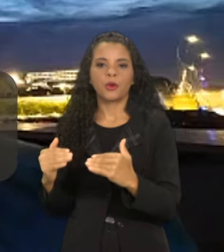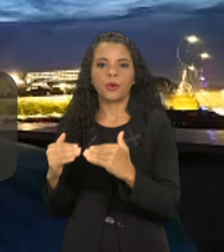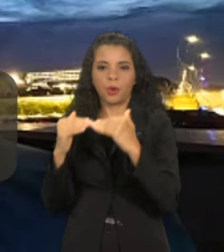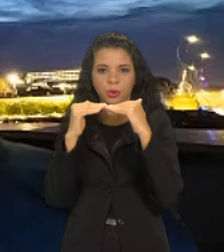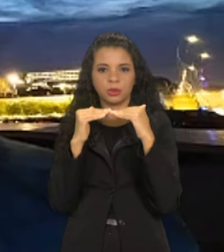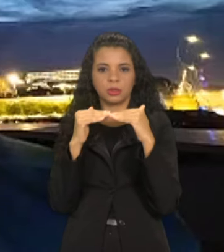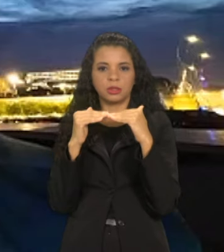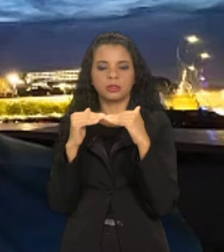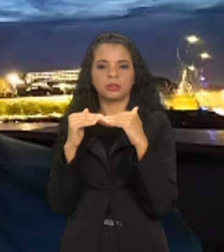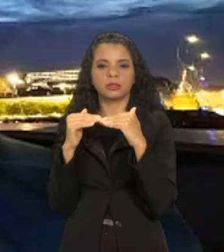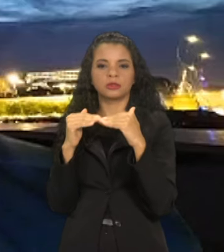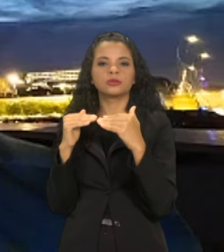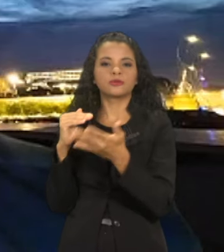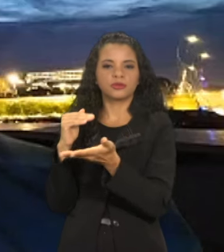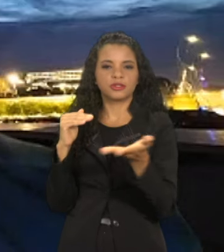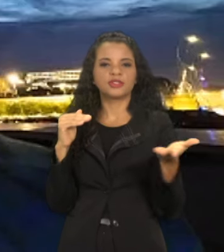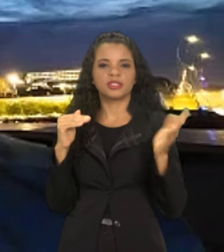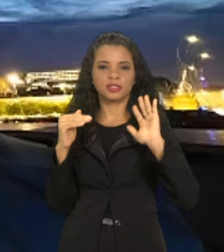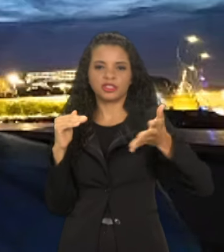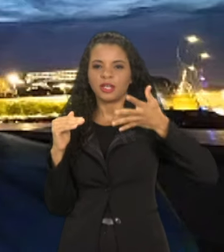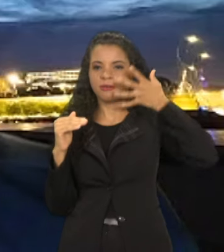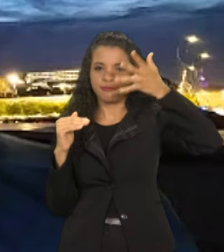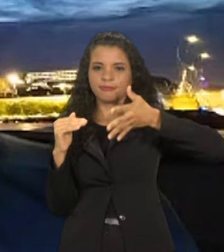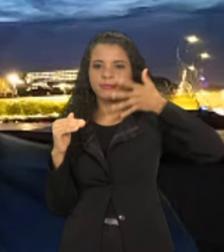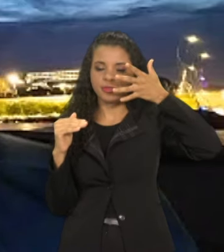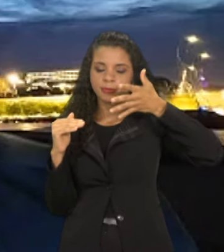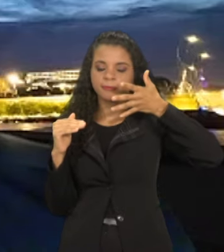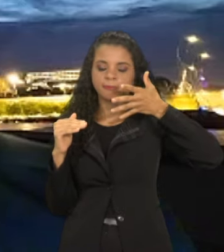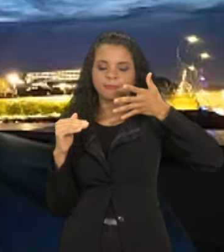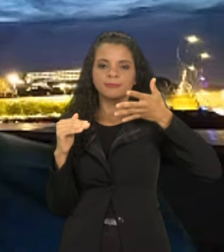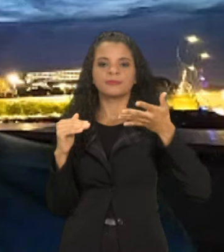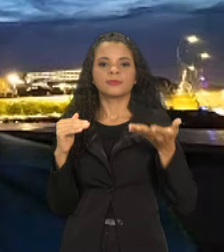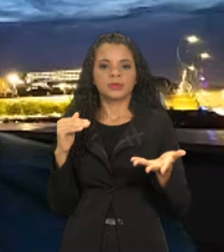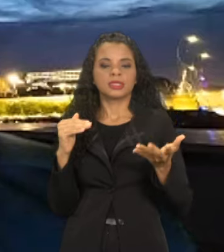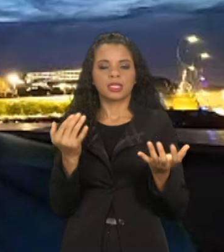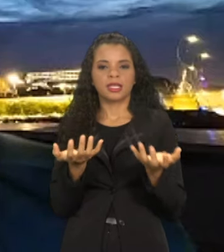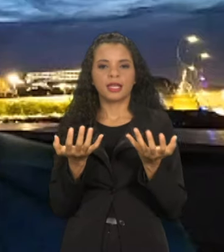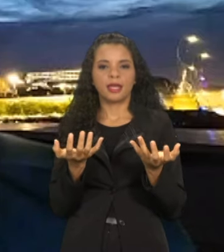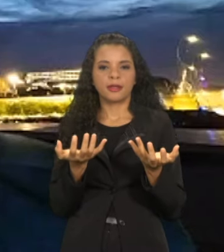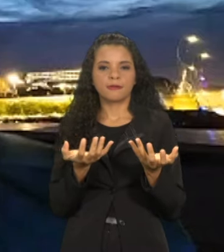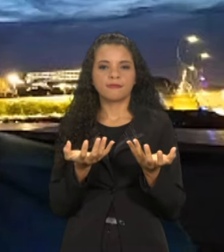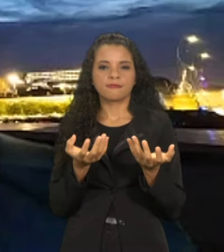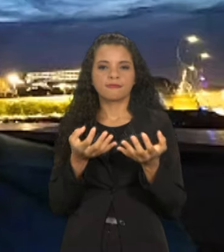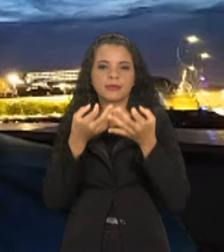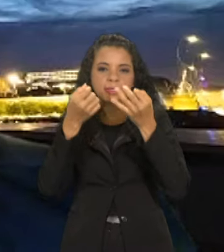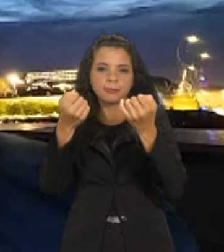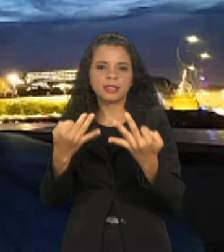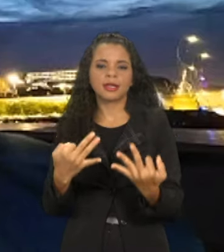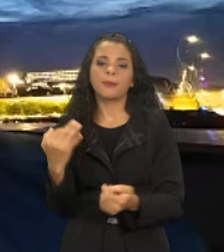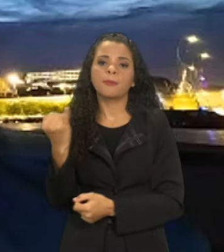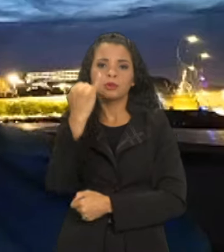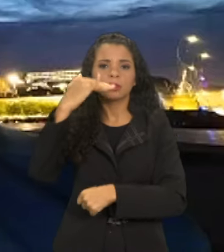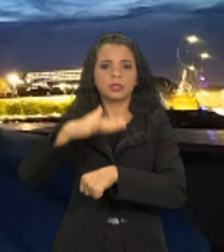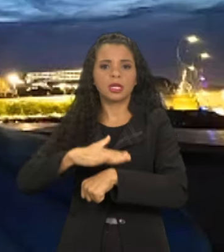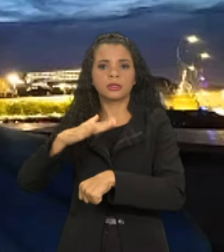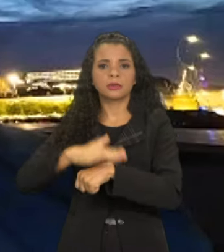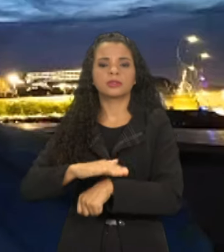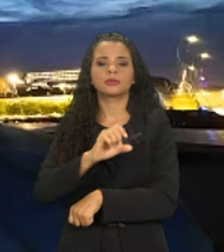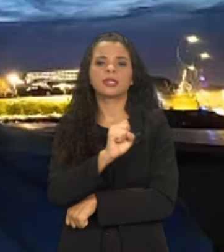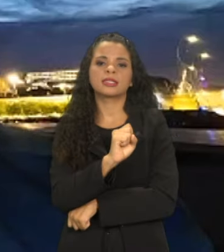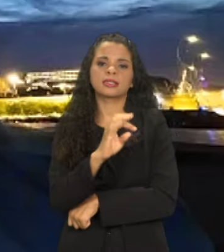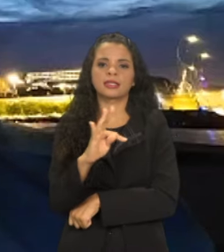pronunciaram, ressaltar a importância da atuação do Supremo Tribunal Federal como um todo, como bem disse o